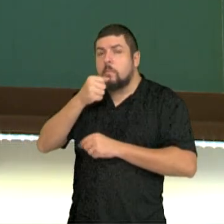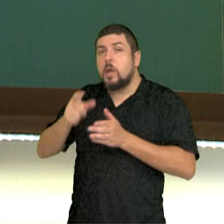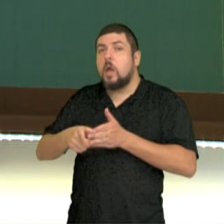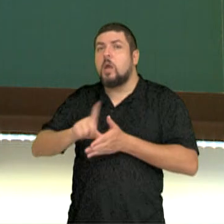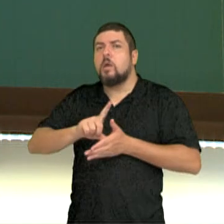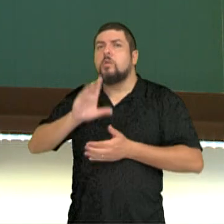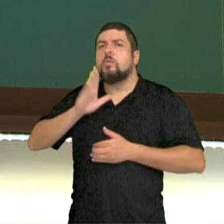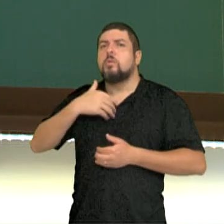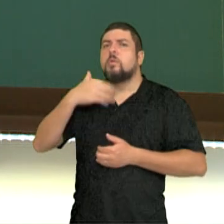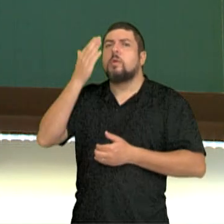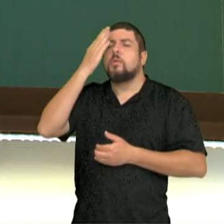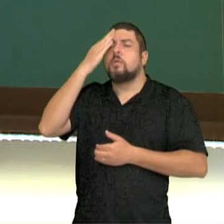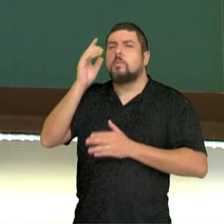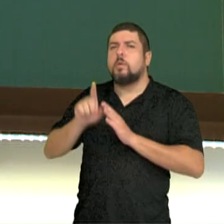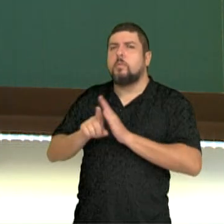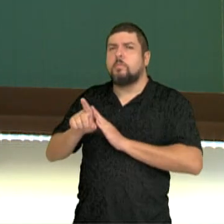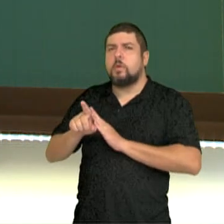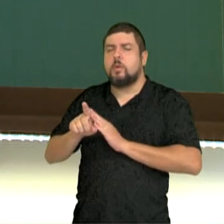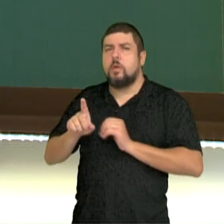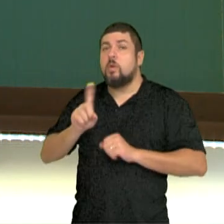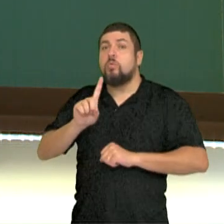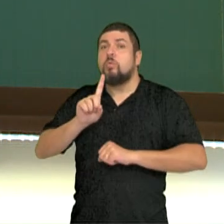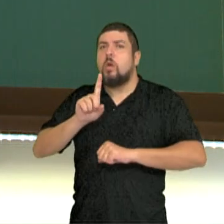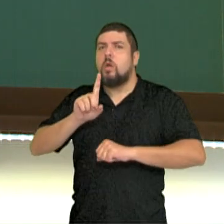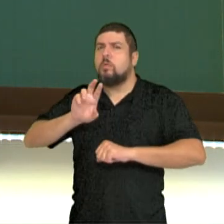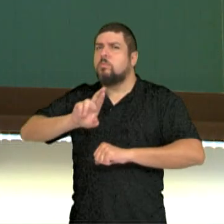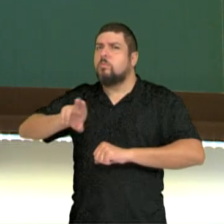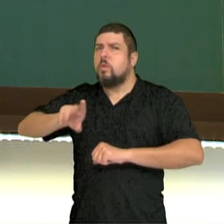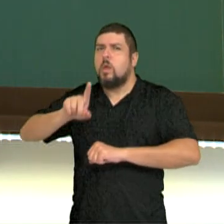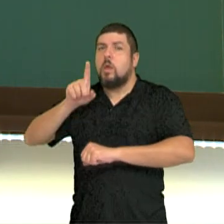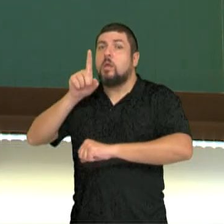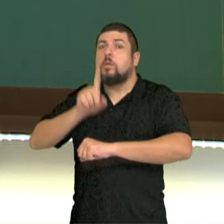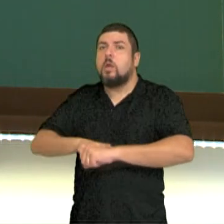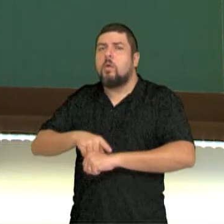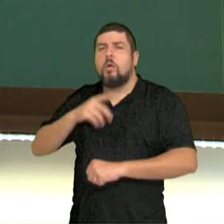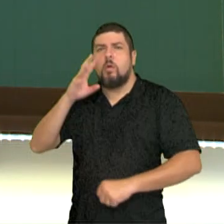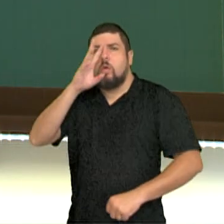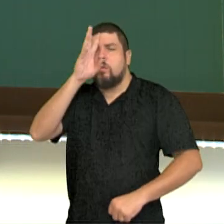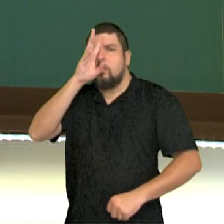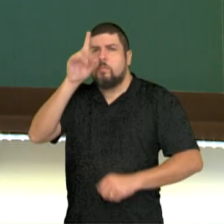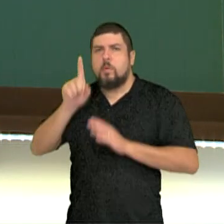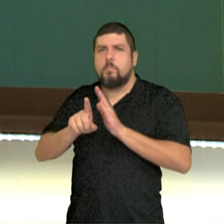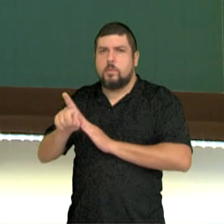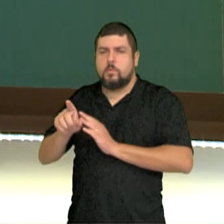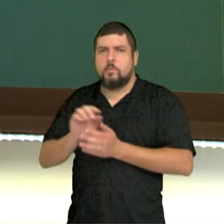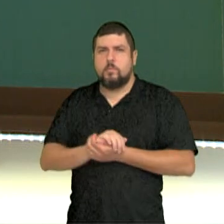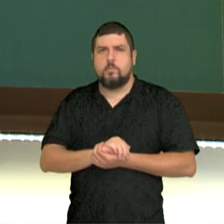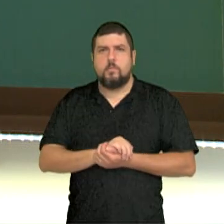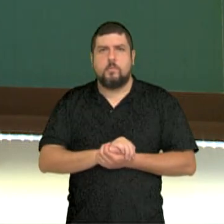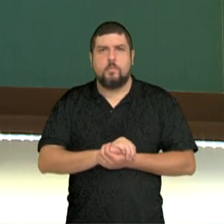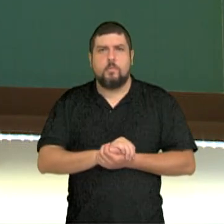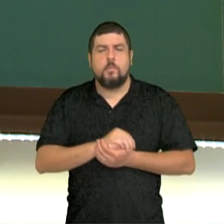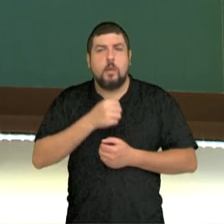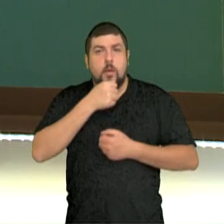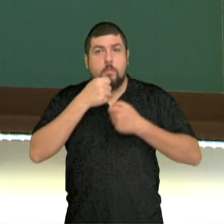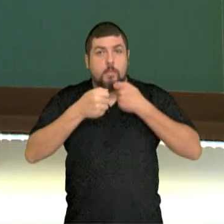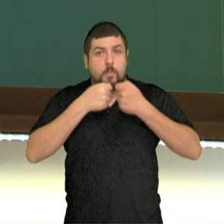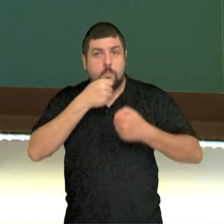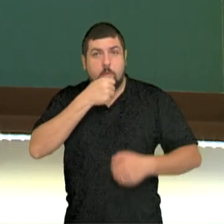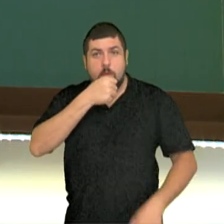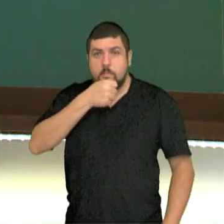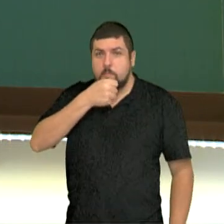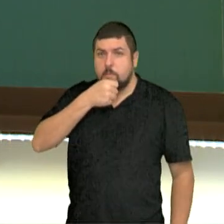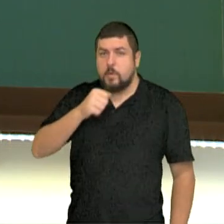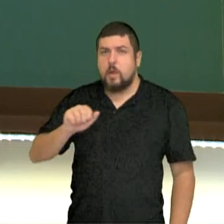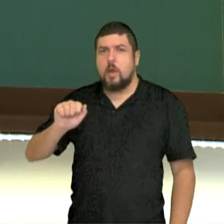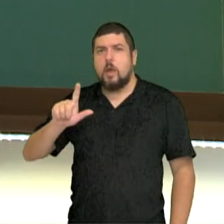perguntar. Então, você não vai chegar lá e inventar as perguntas na hora. Aqui, no caso do Álvaro Posselt, a pessoa que entrevistou,